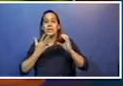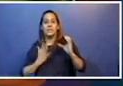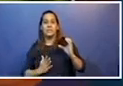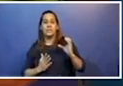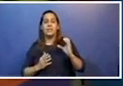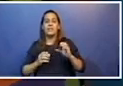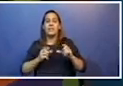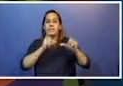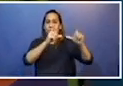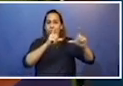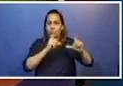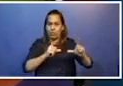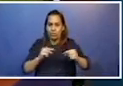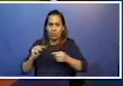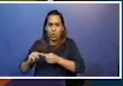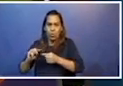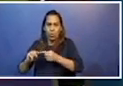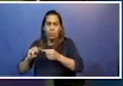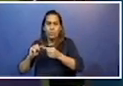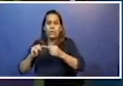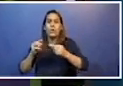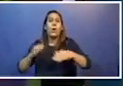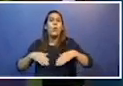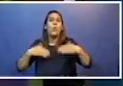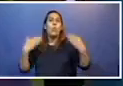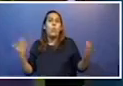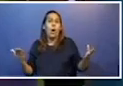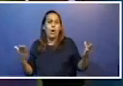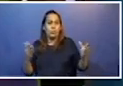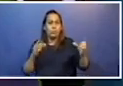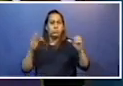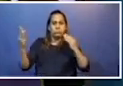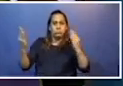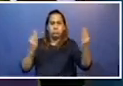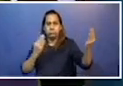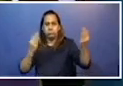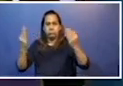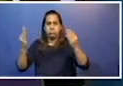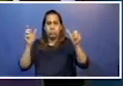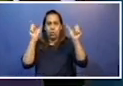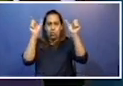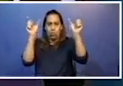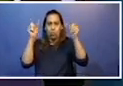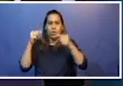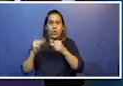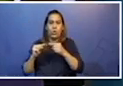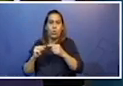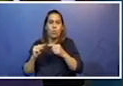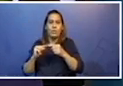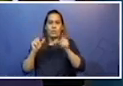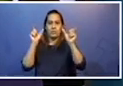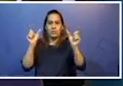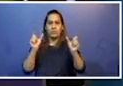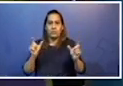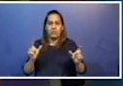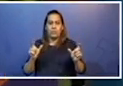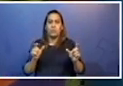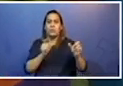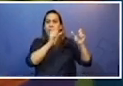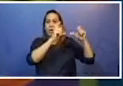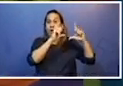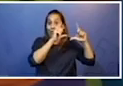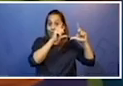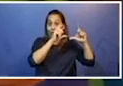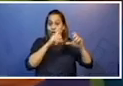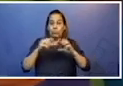eles tiraram. Então, nós vamos fazer agora aqui também uma relação das informações dadas na letra